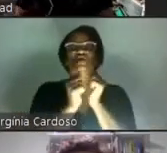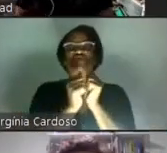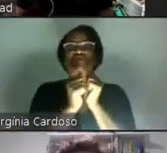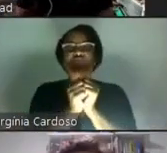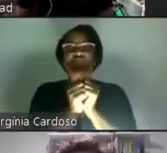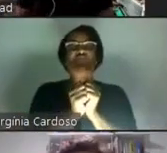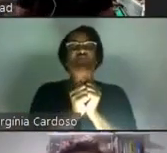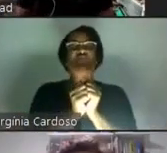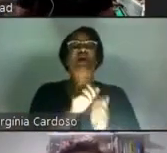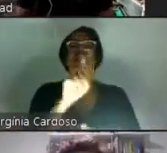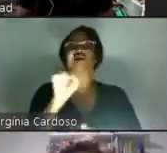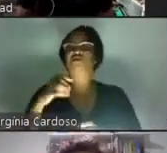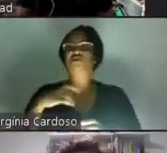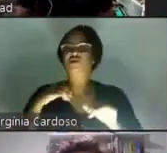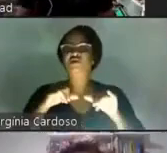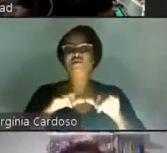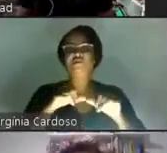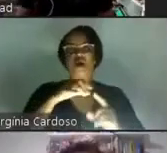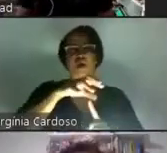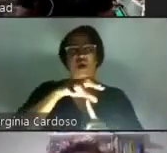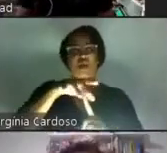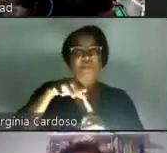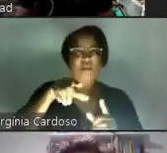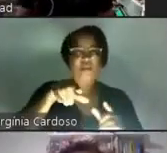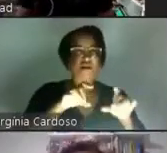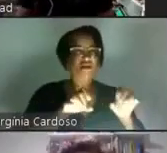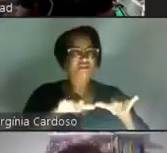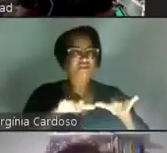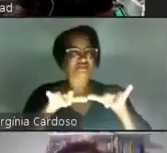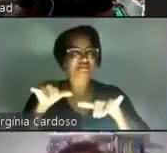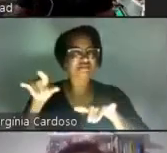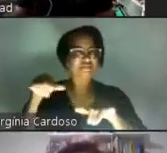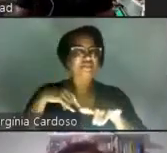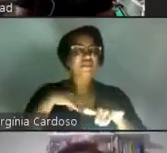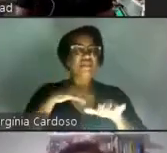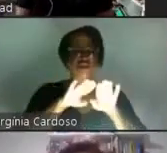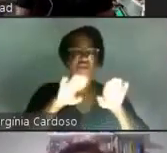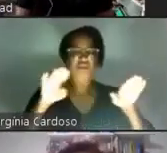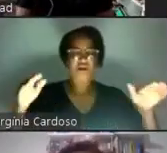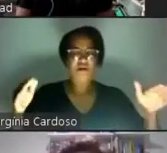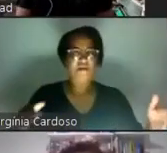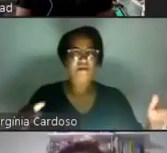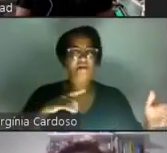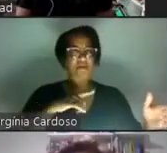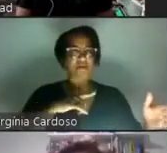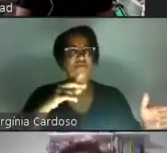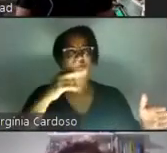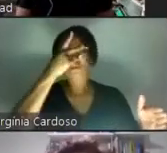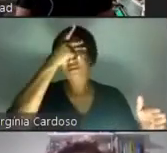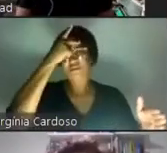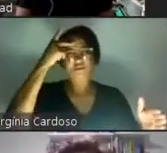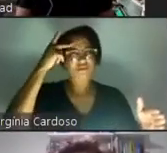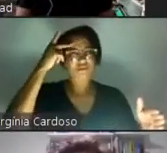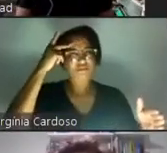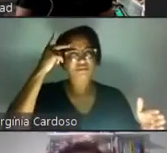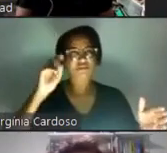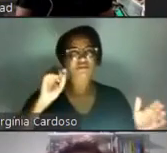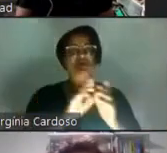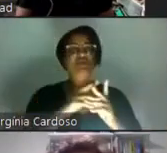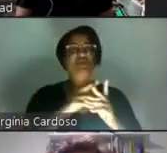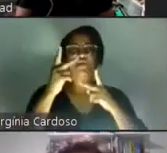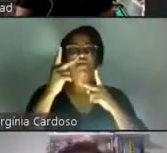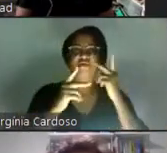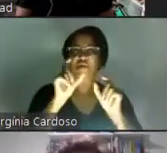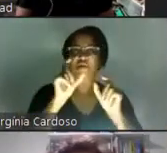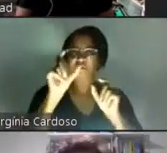vez no mercado da Madalena, Cida, e aí, naquelas mesas de glosa que fica ali, todo mundo fala um verso.